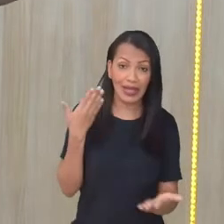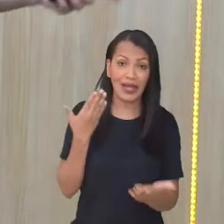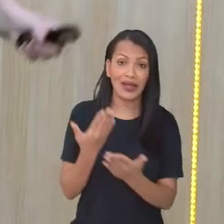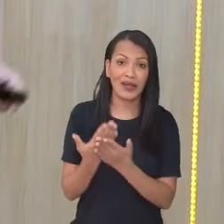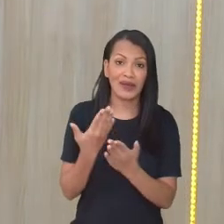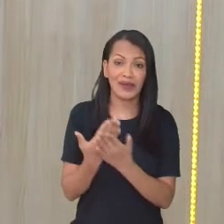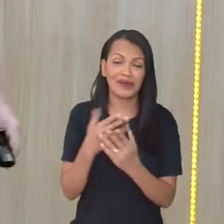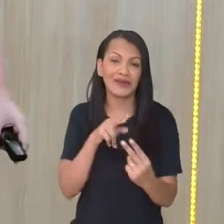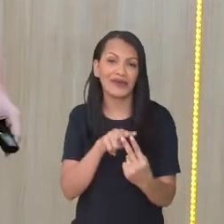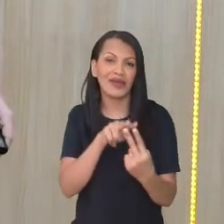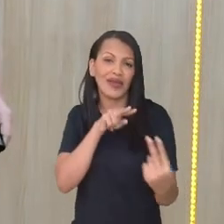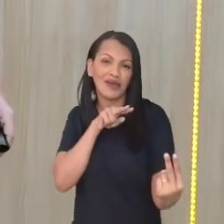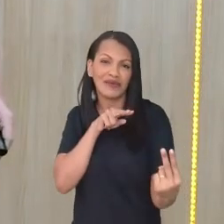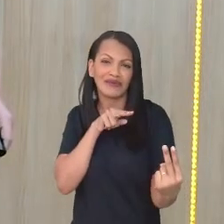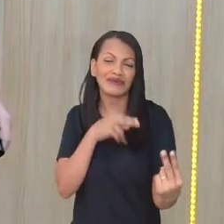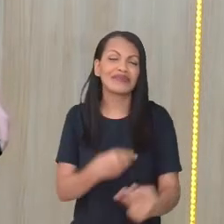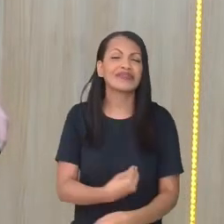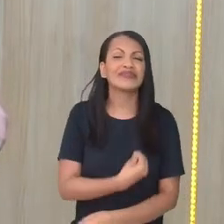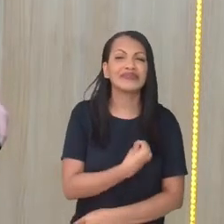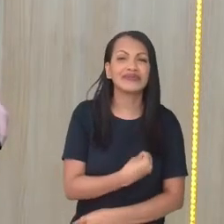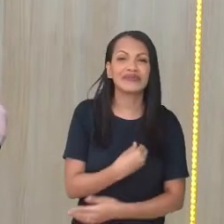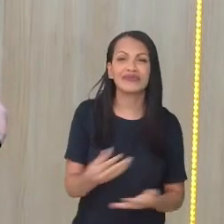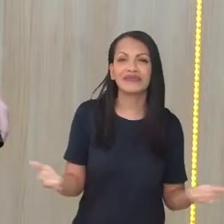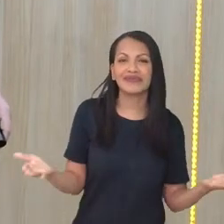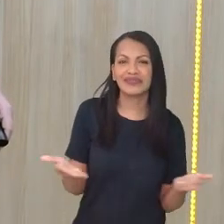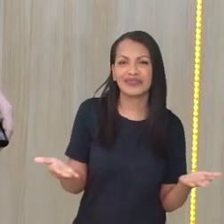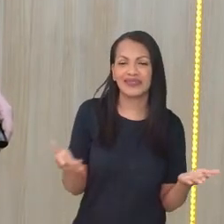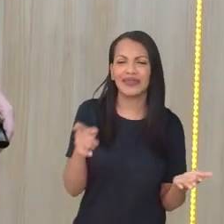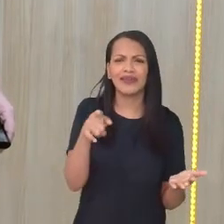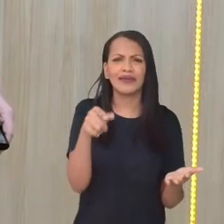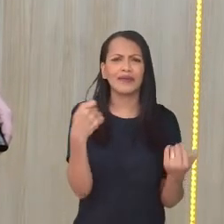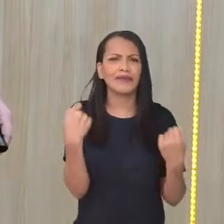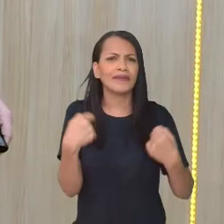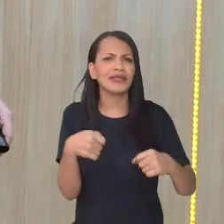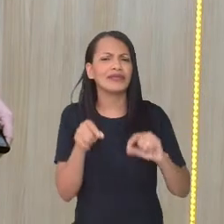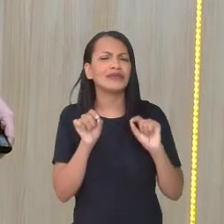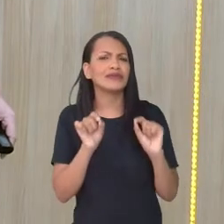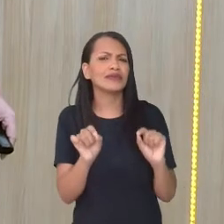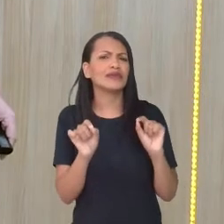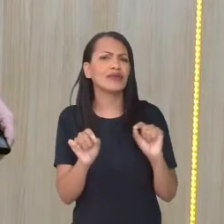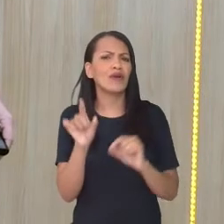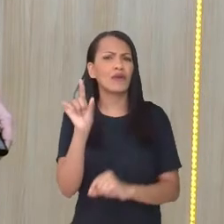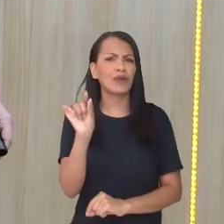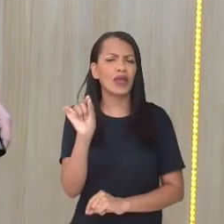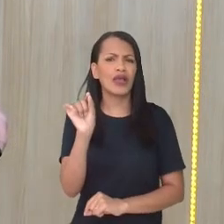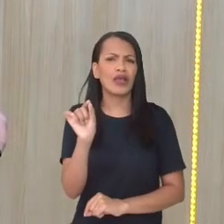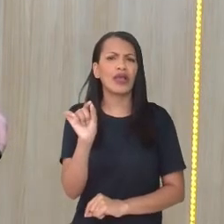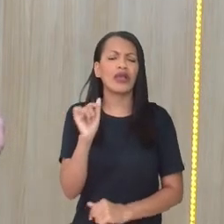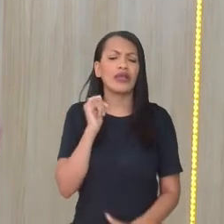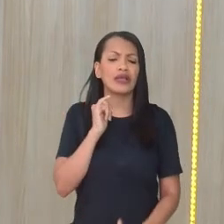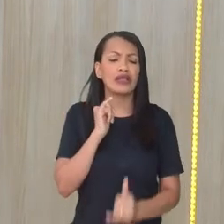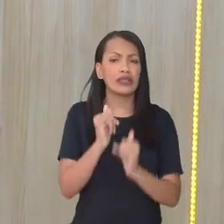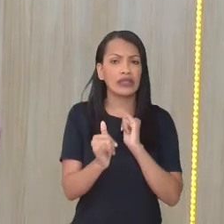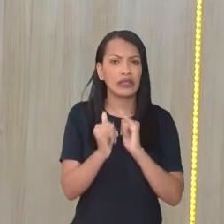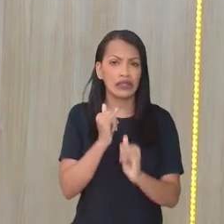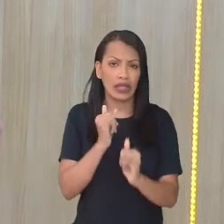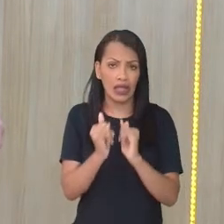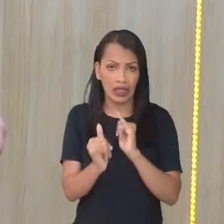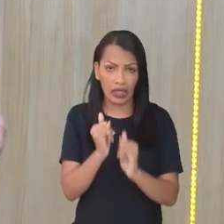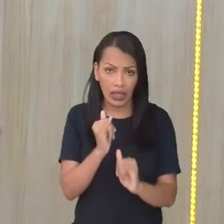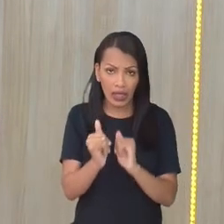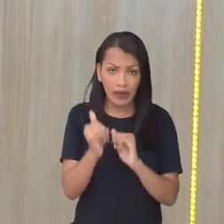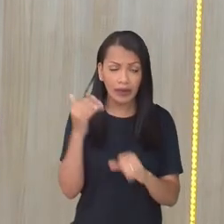vivo. E outra vantagem, você só precisa de um pouquinho de nada de internet para entrar